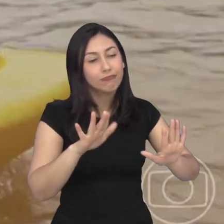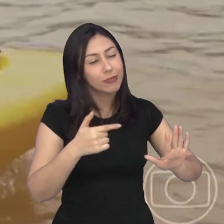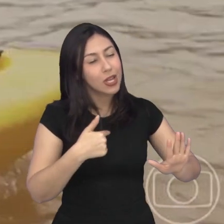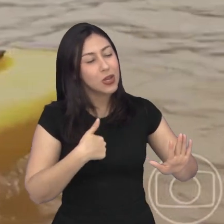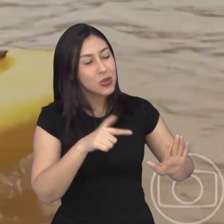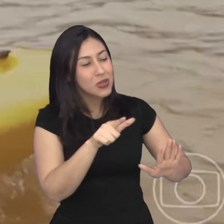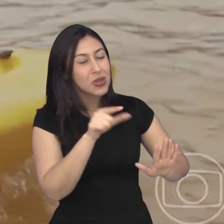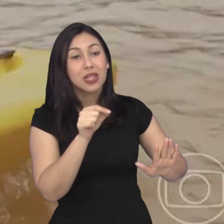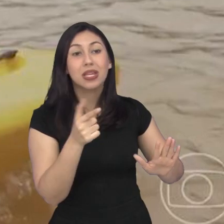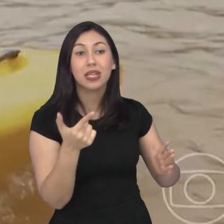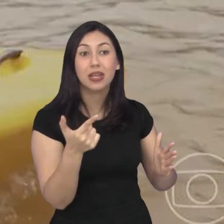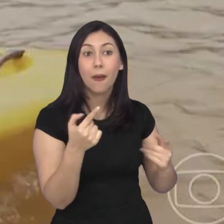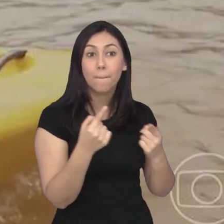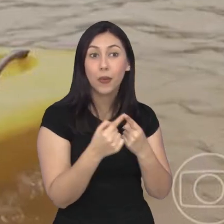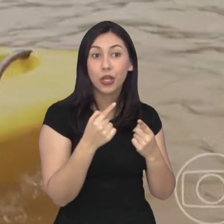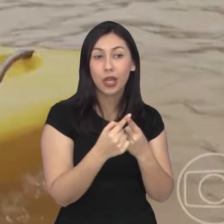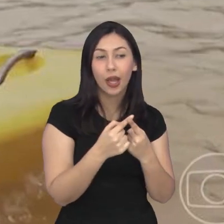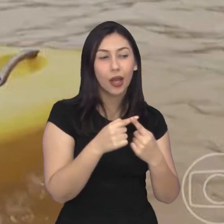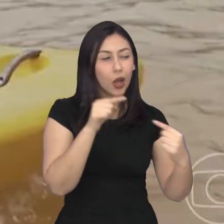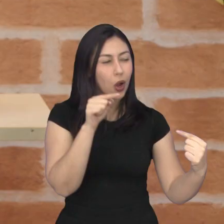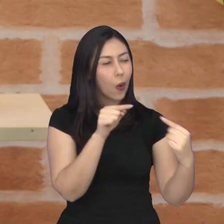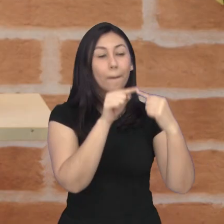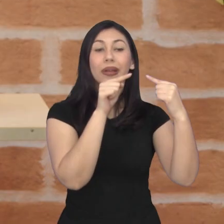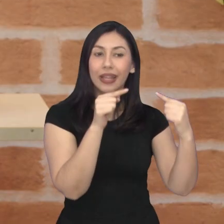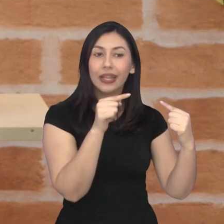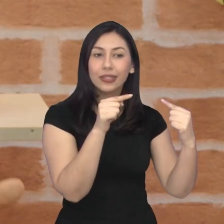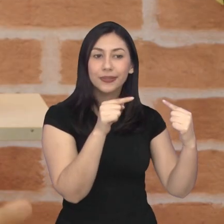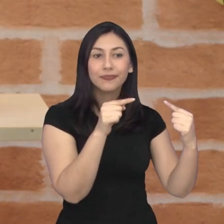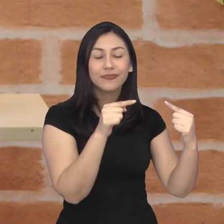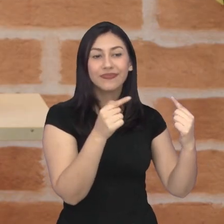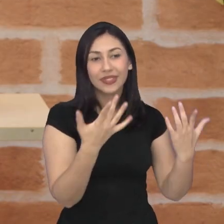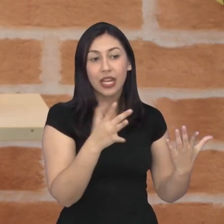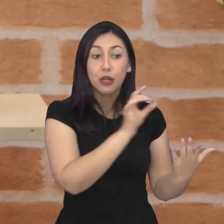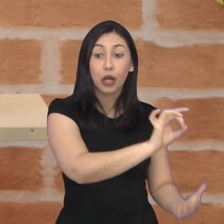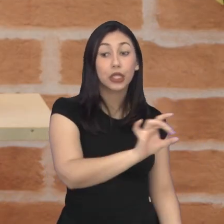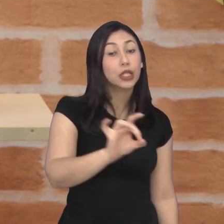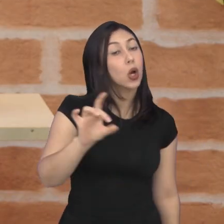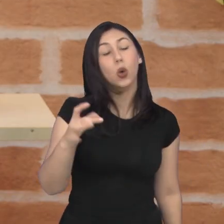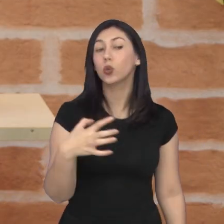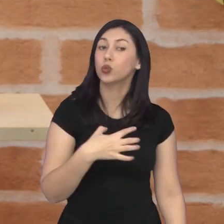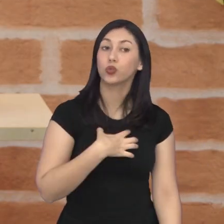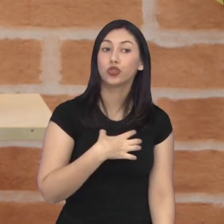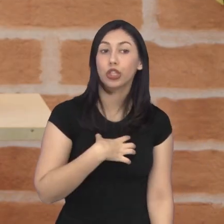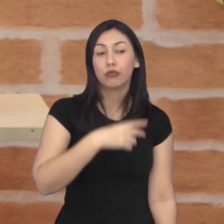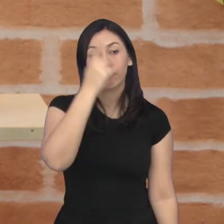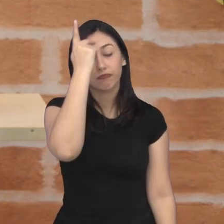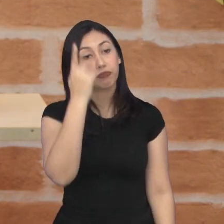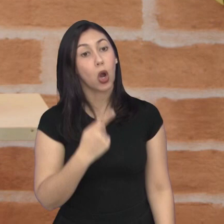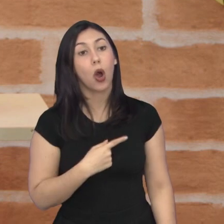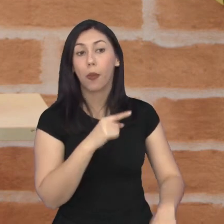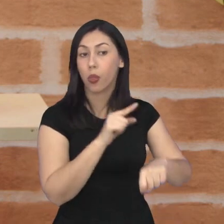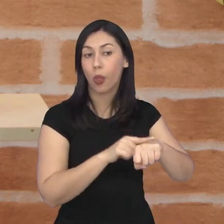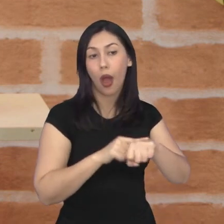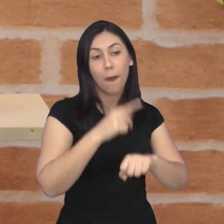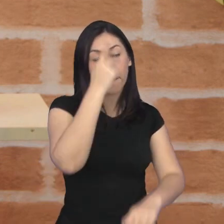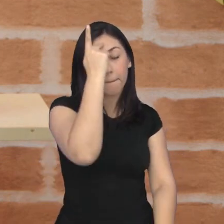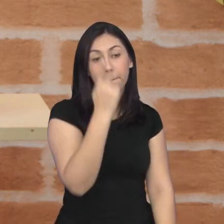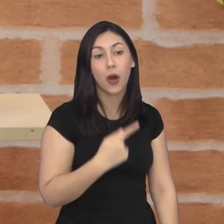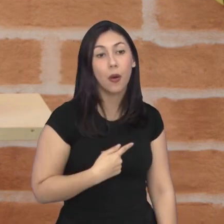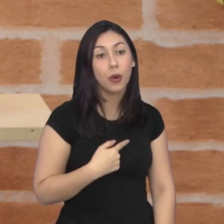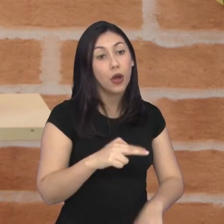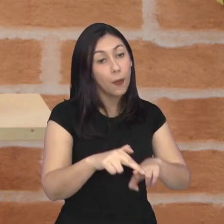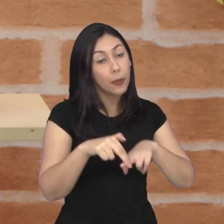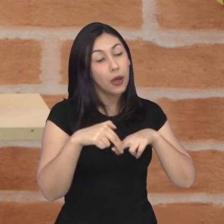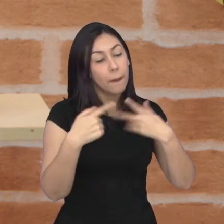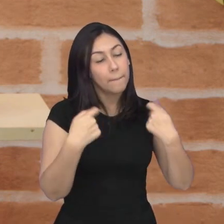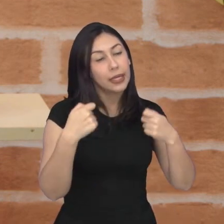essa identidade, a gente se familiariza com algumas. Cada ser humano tem a sua própria natureza, o seu tempo. Eu acho que é muito importante